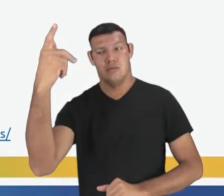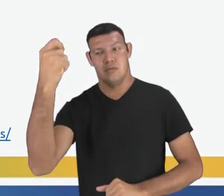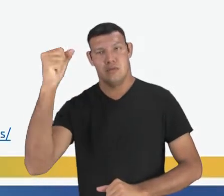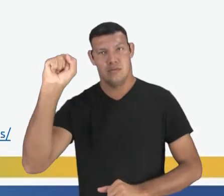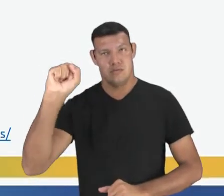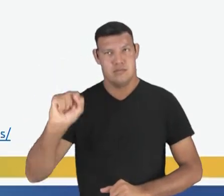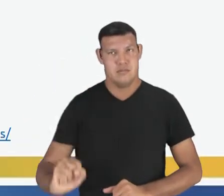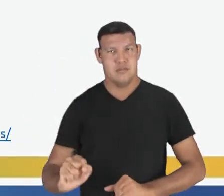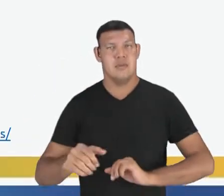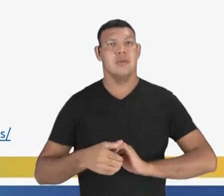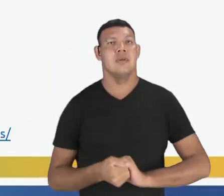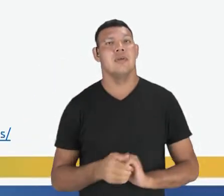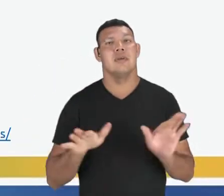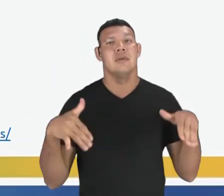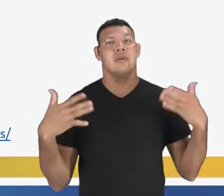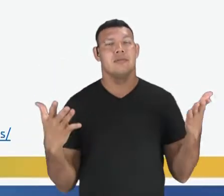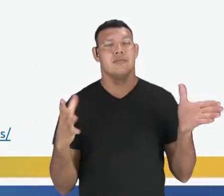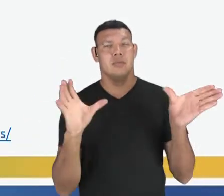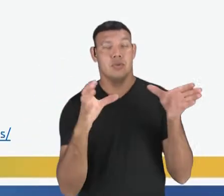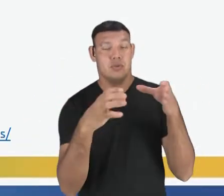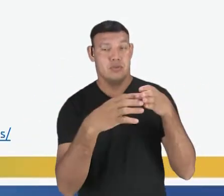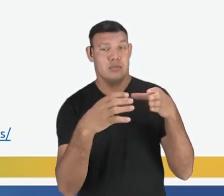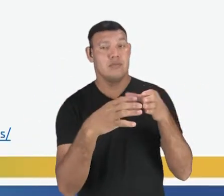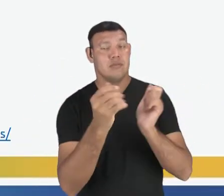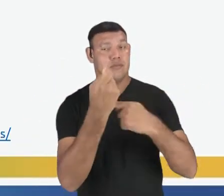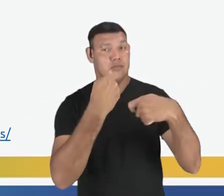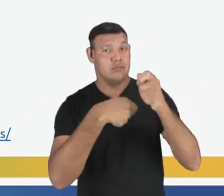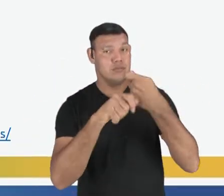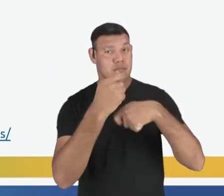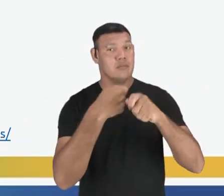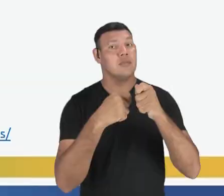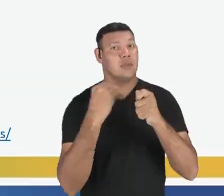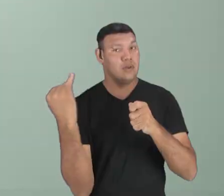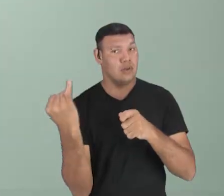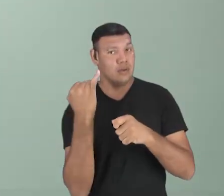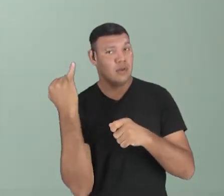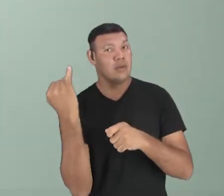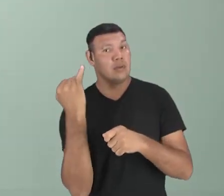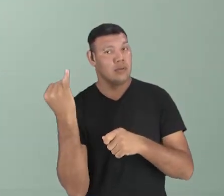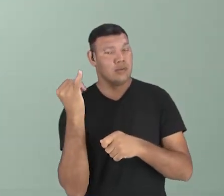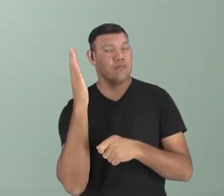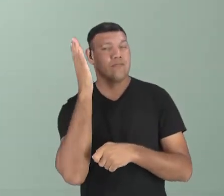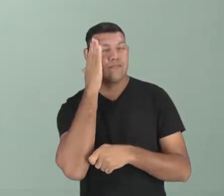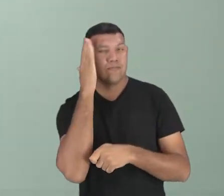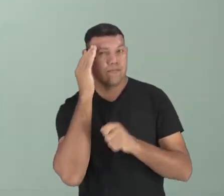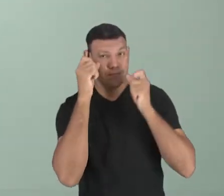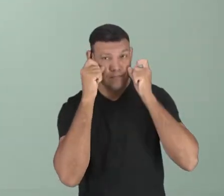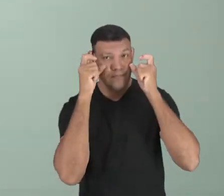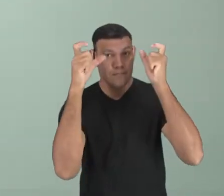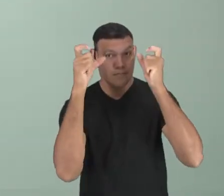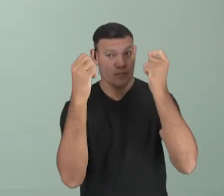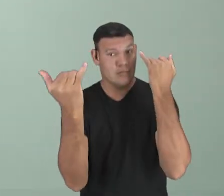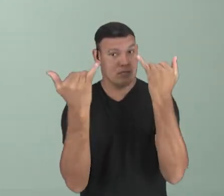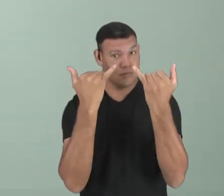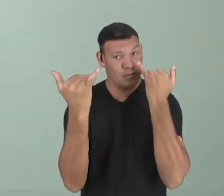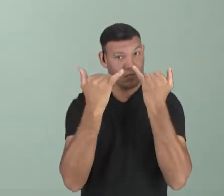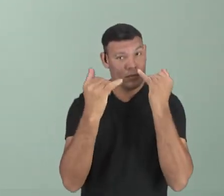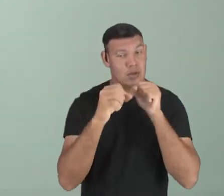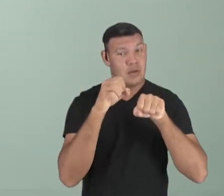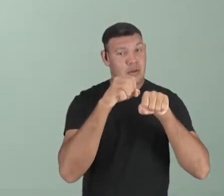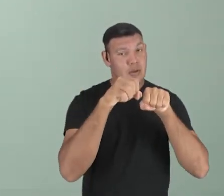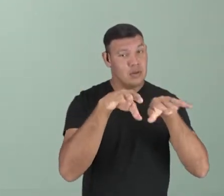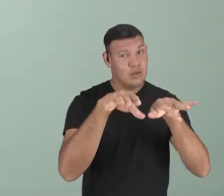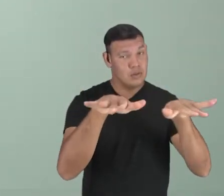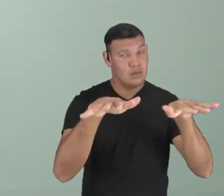Sul. Então não se trata de um bloco econômico, é importante que você fique ligado nessa informação. Ele não é um